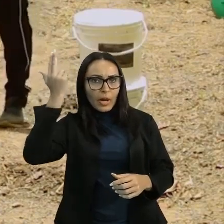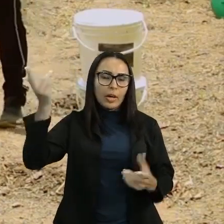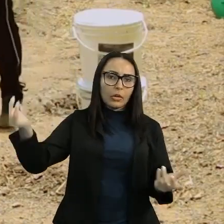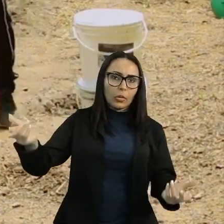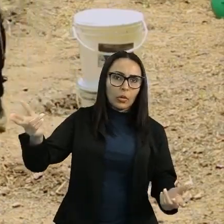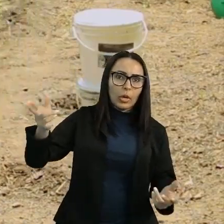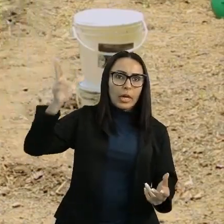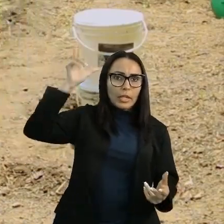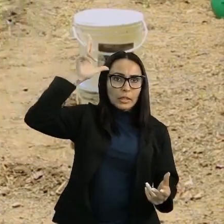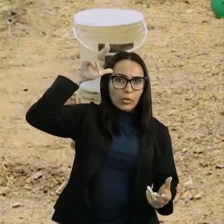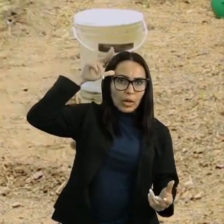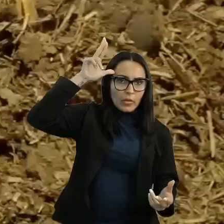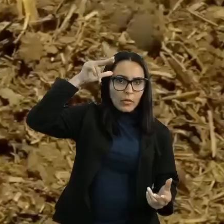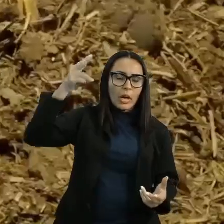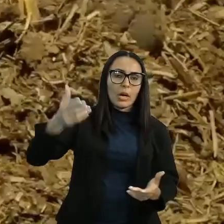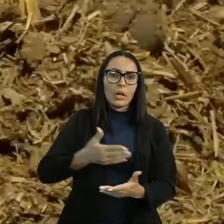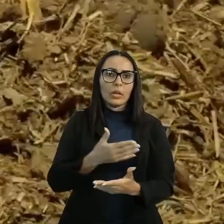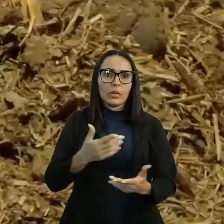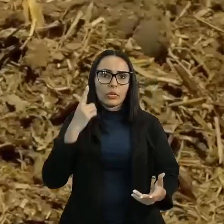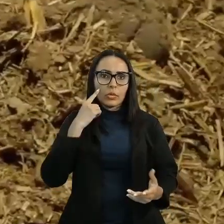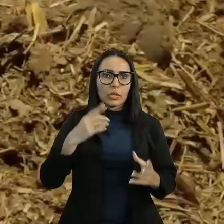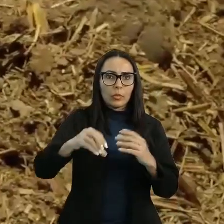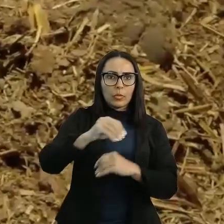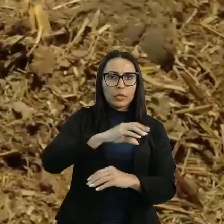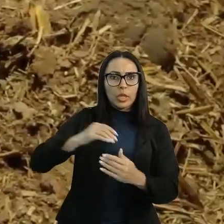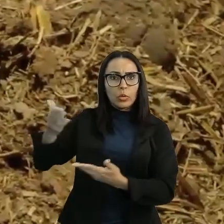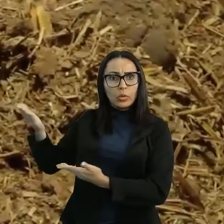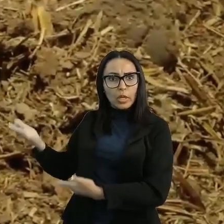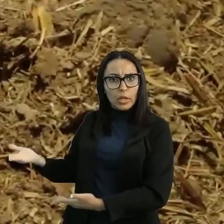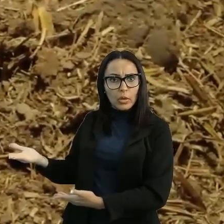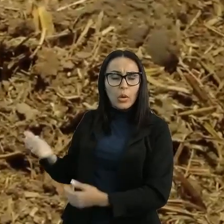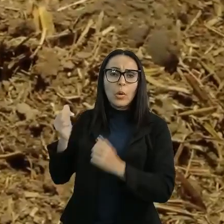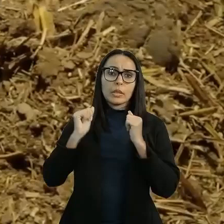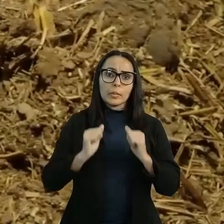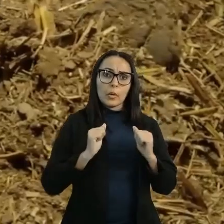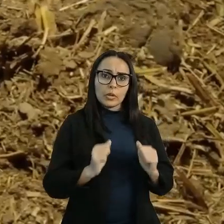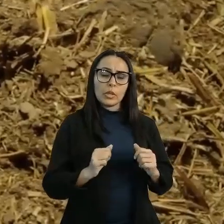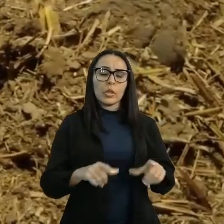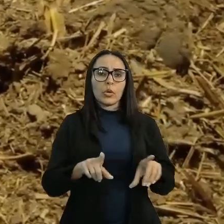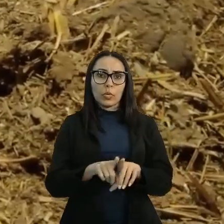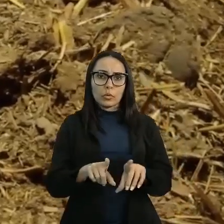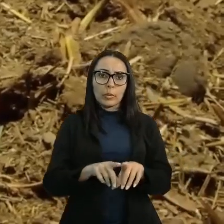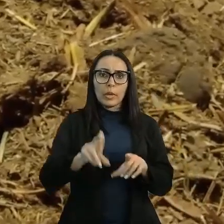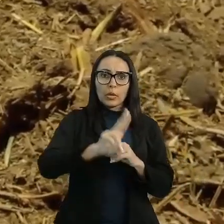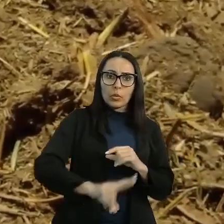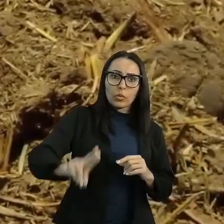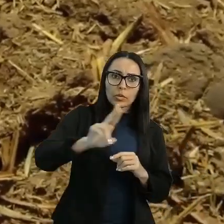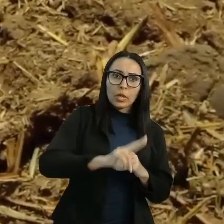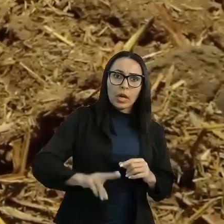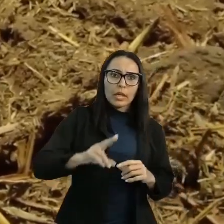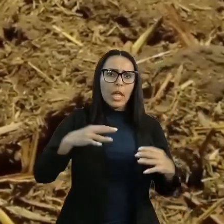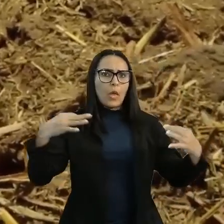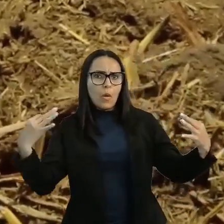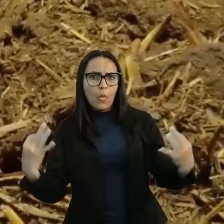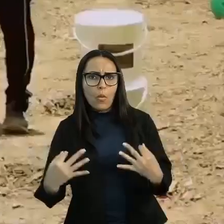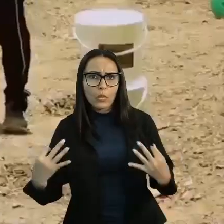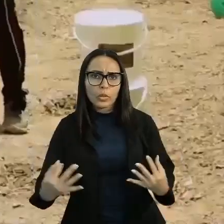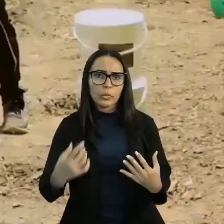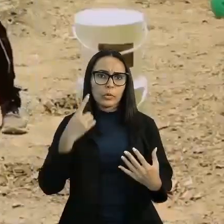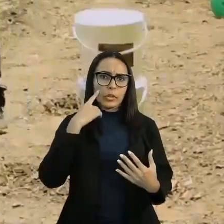2 tipos de compostagem que pode ser utilizada em casa, bem suave assim, de maneira bem simples. E no nosso caso também tem